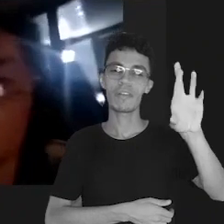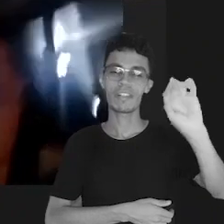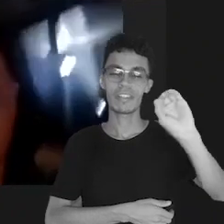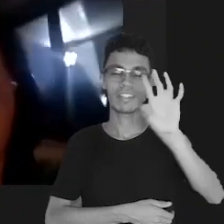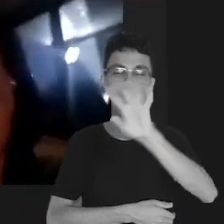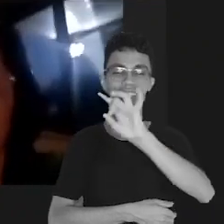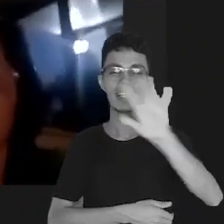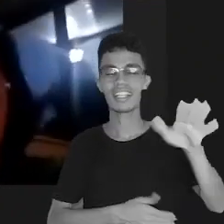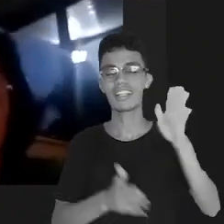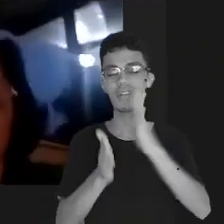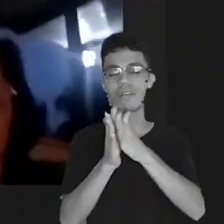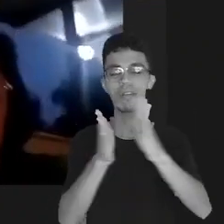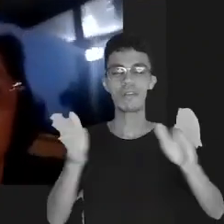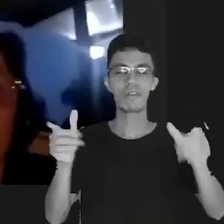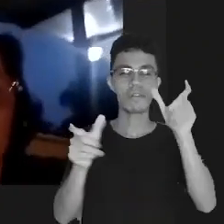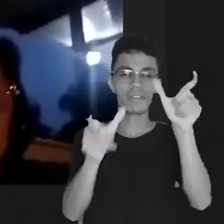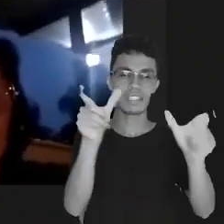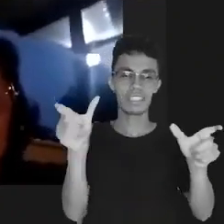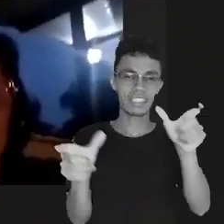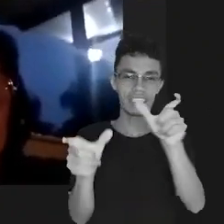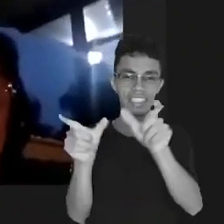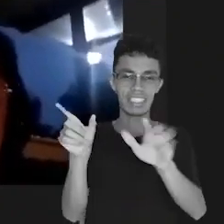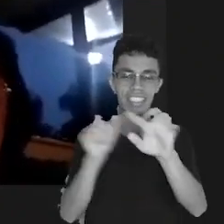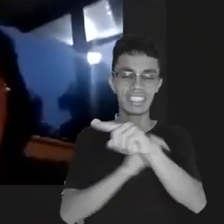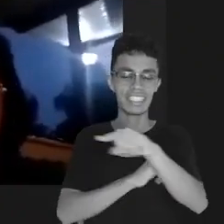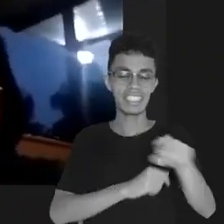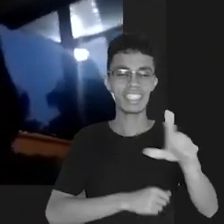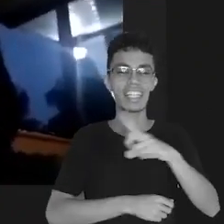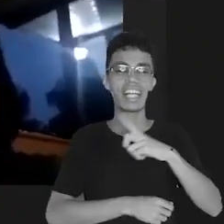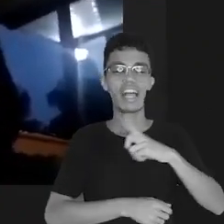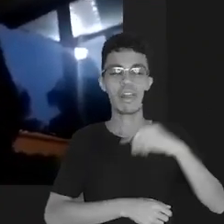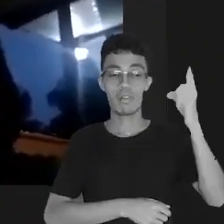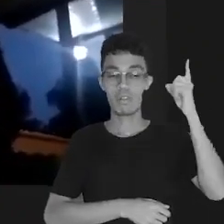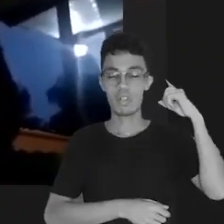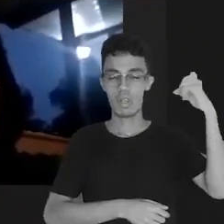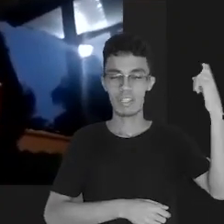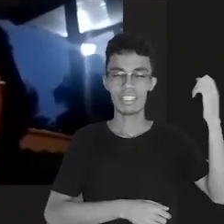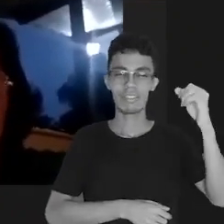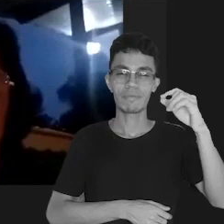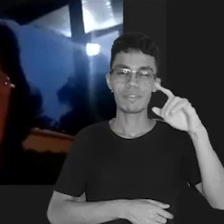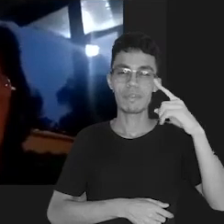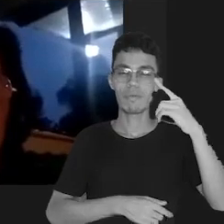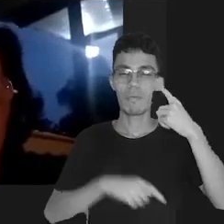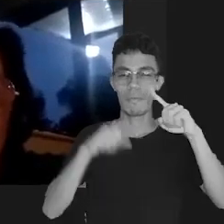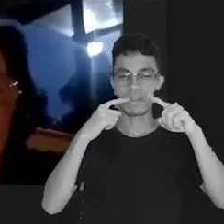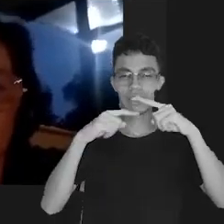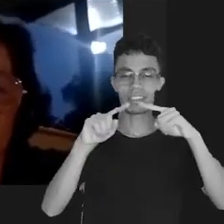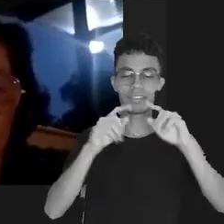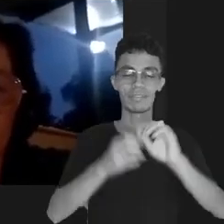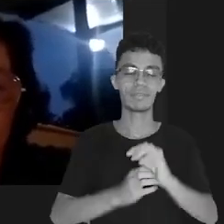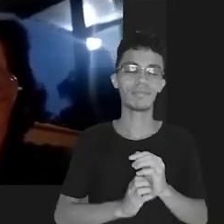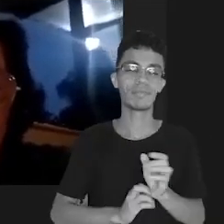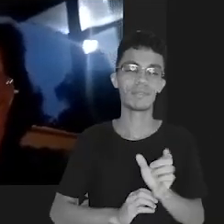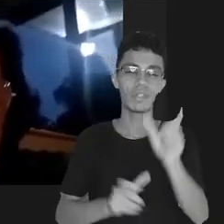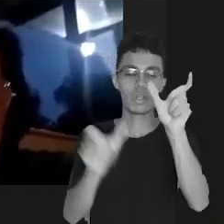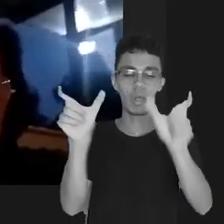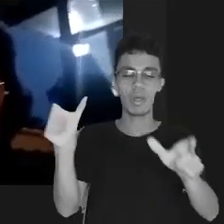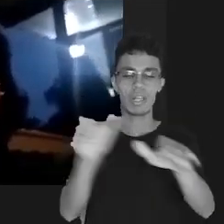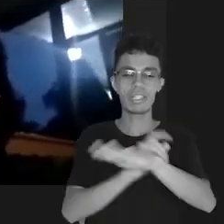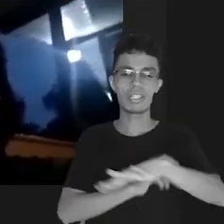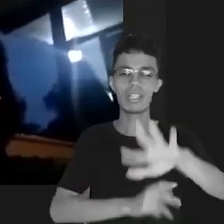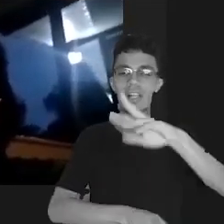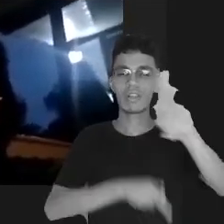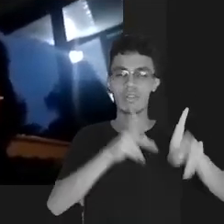cada personagem era associado a um instrumento, e dessa forma as personagens do